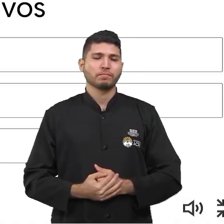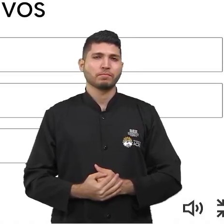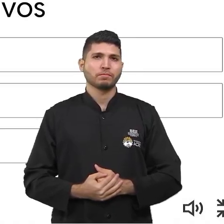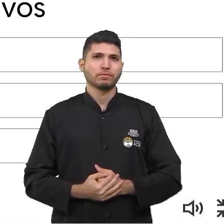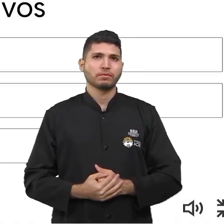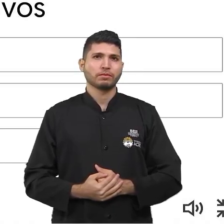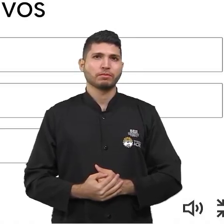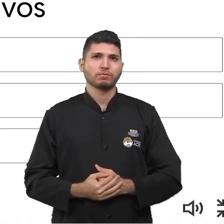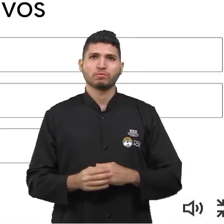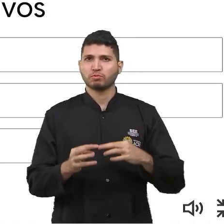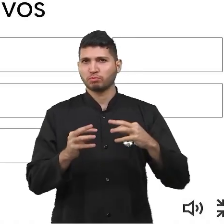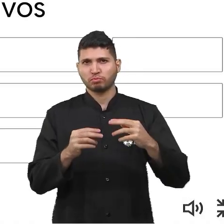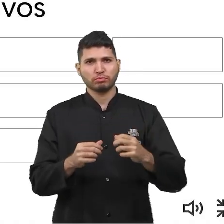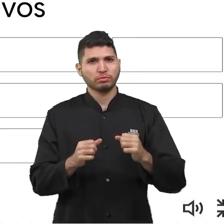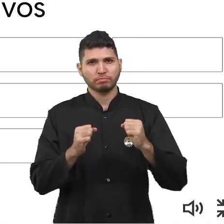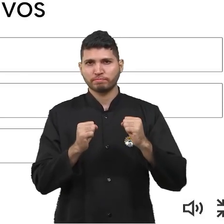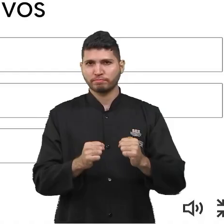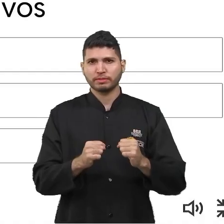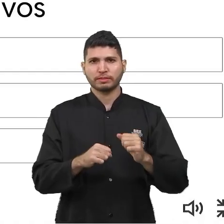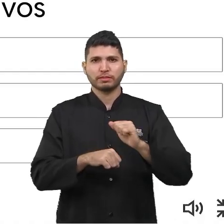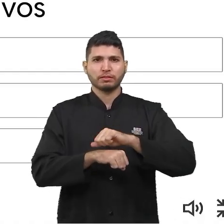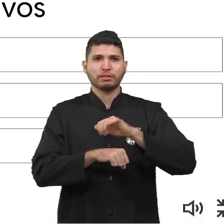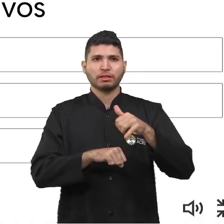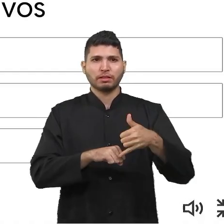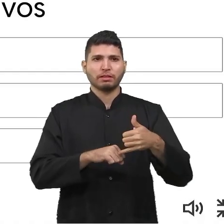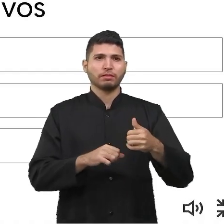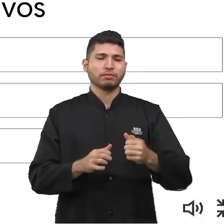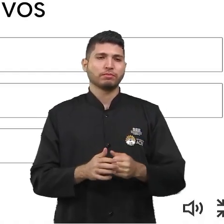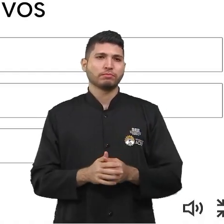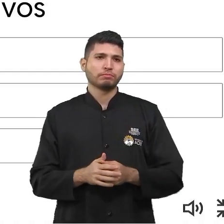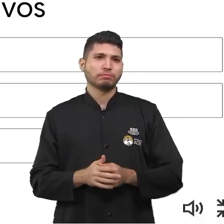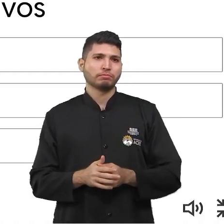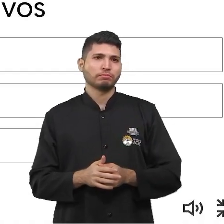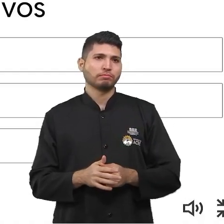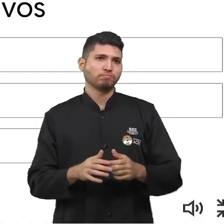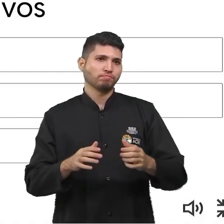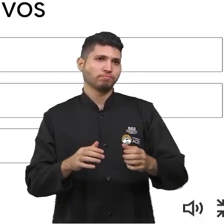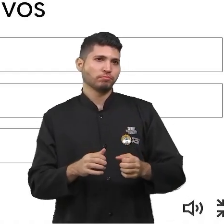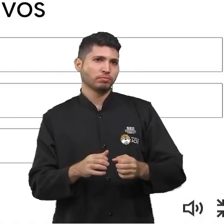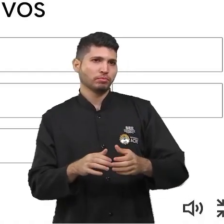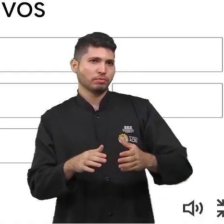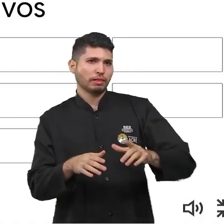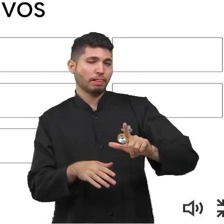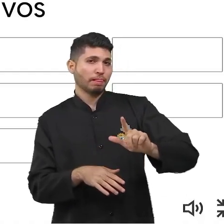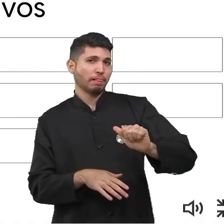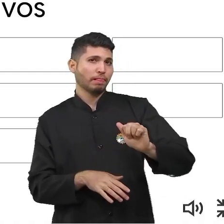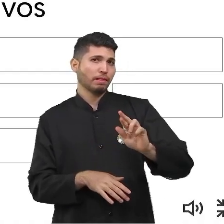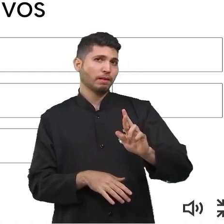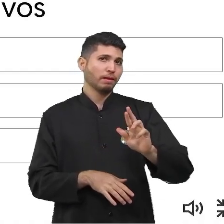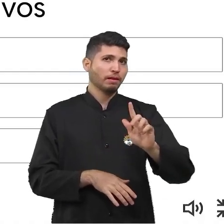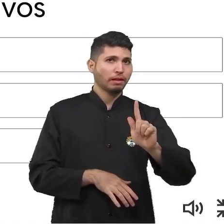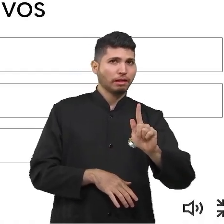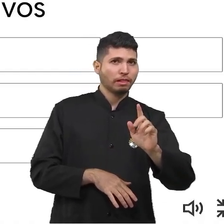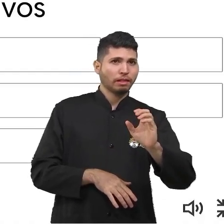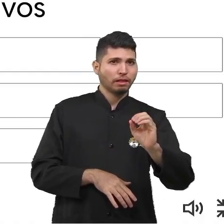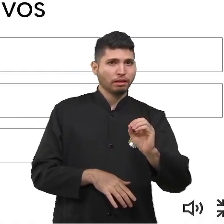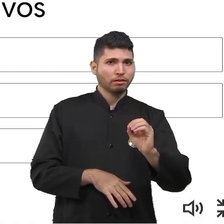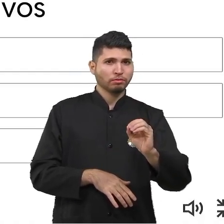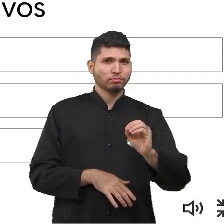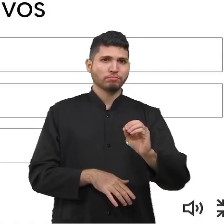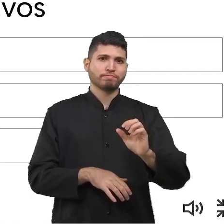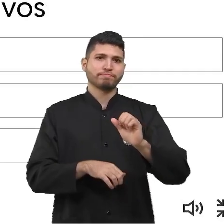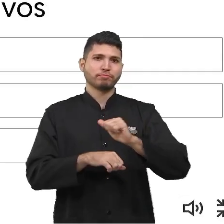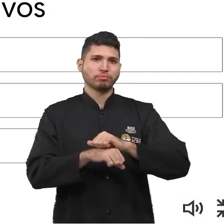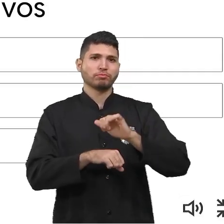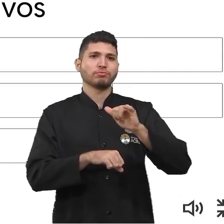ser adjetivo, né? E largo também, largo pode ser, o largo geralmente é adjetivo, difícil